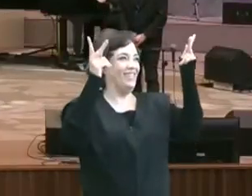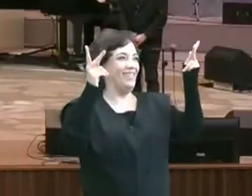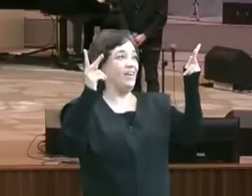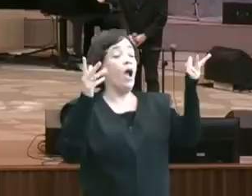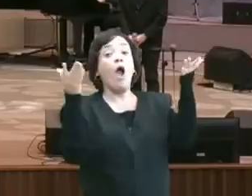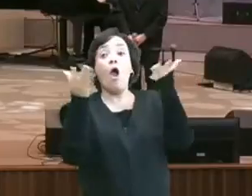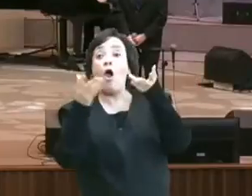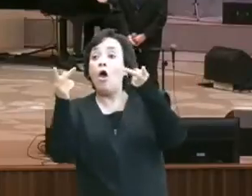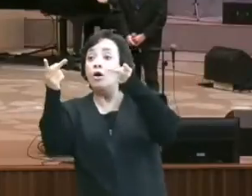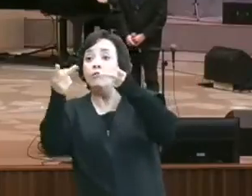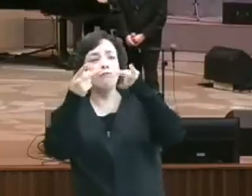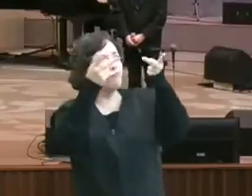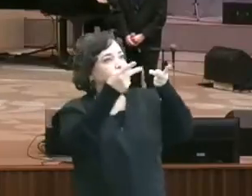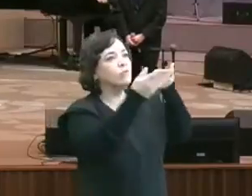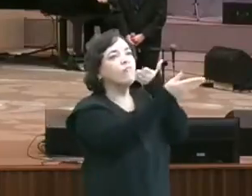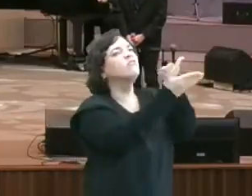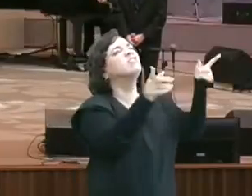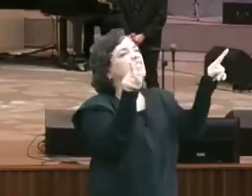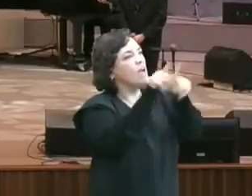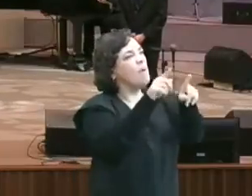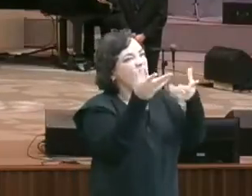te convidar a vencer,